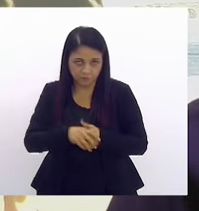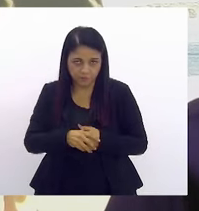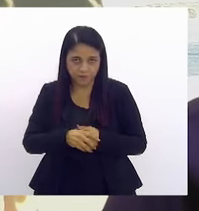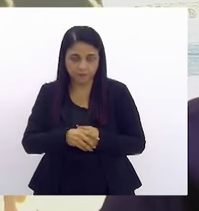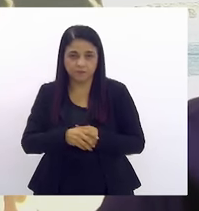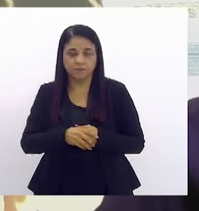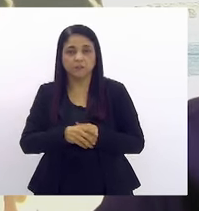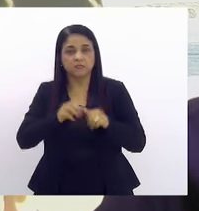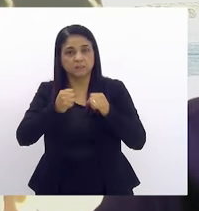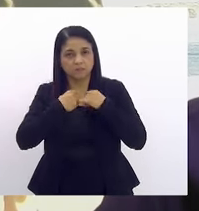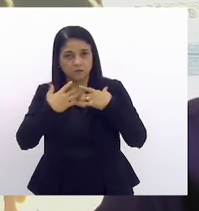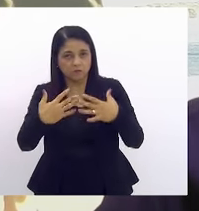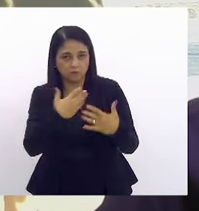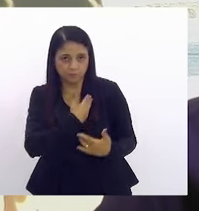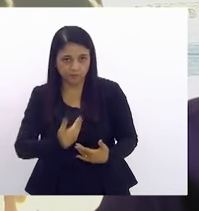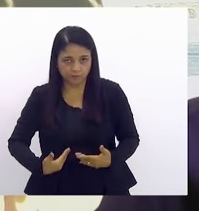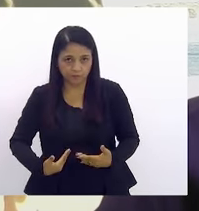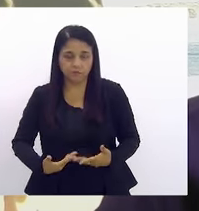dessa audiência pública.